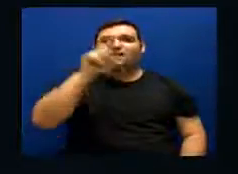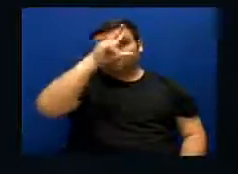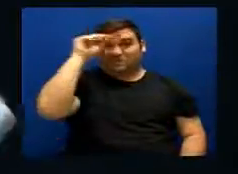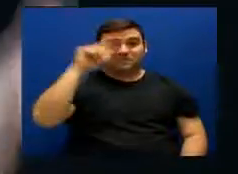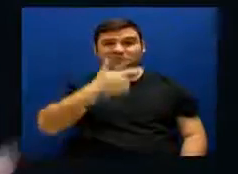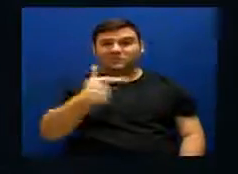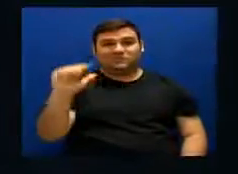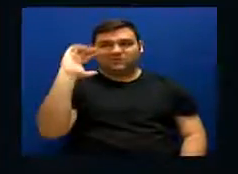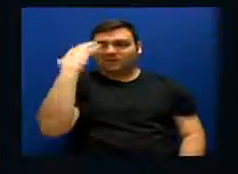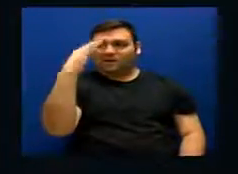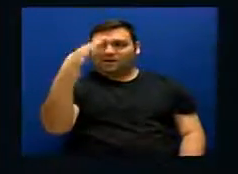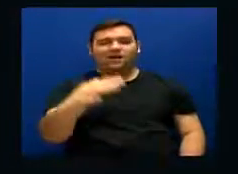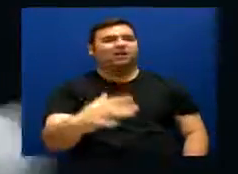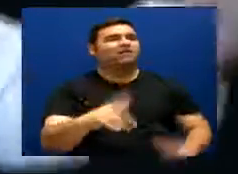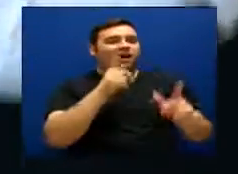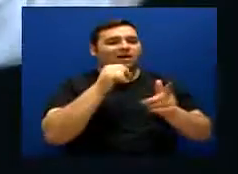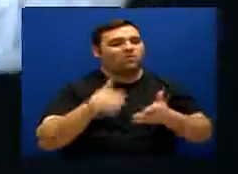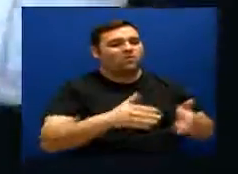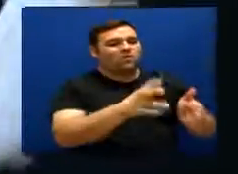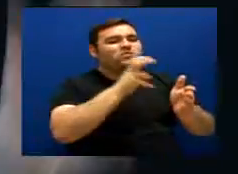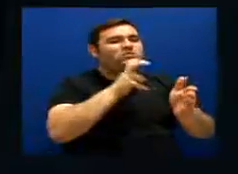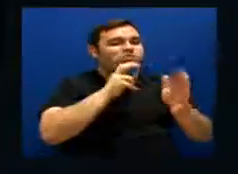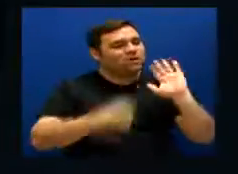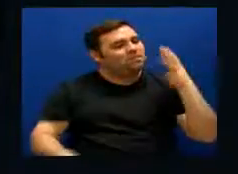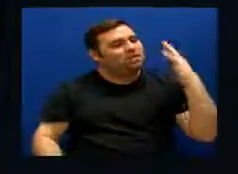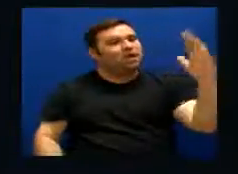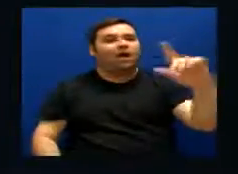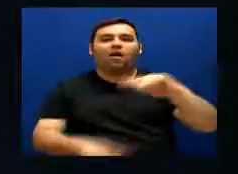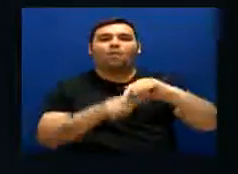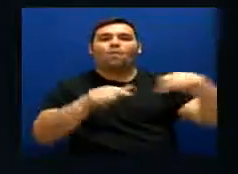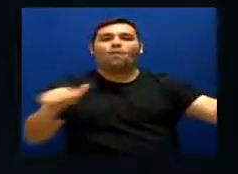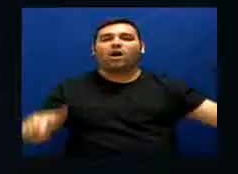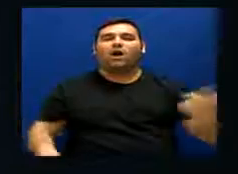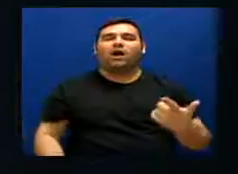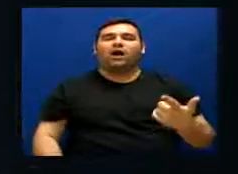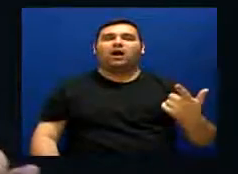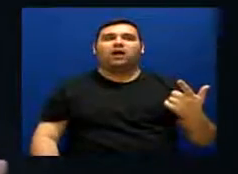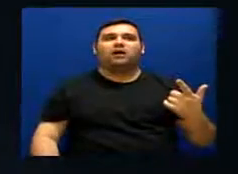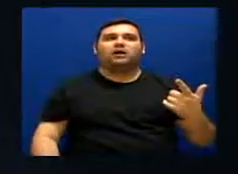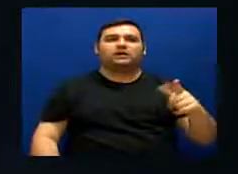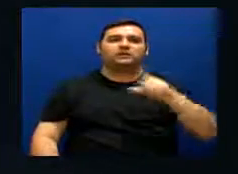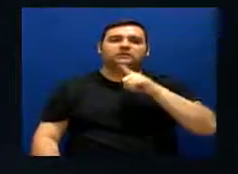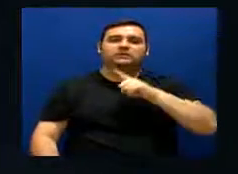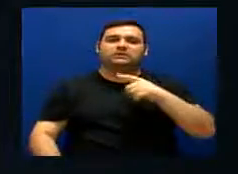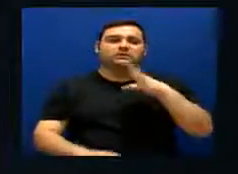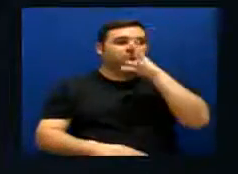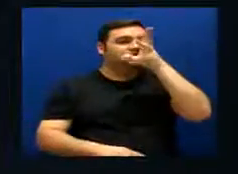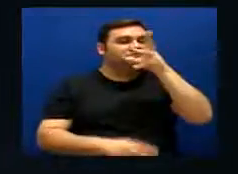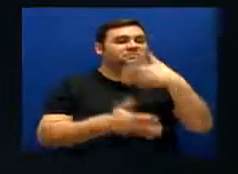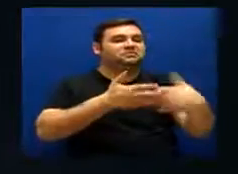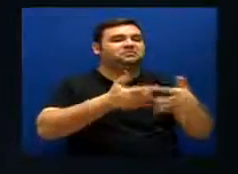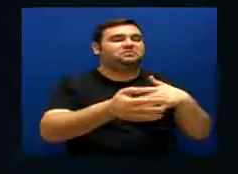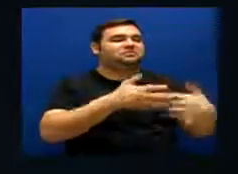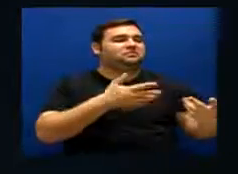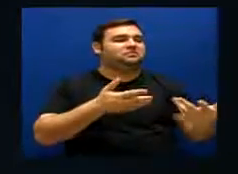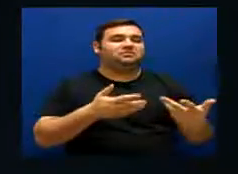que não tinha árvores, na beira do Rio Sorocaba, que era completamente devastado de qualquer vegetação.